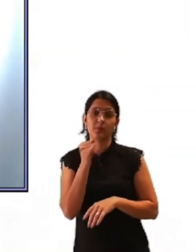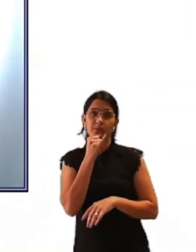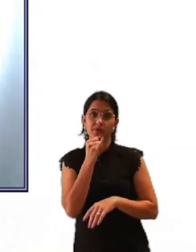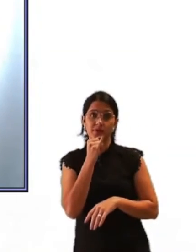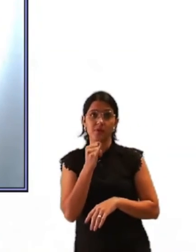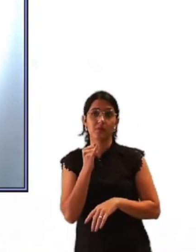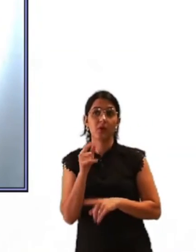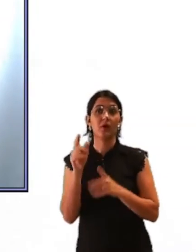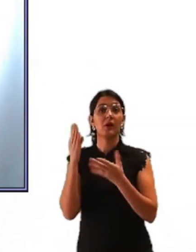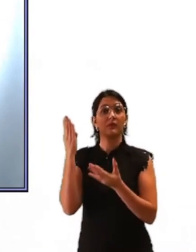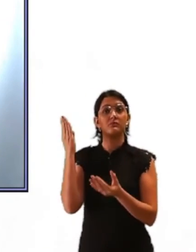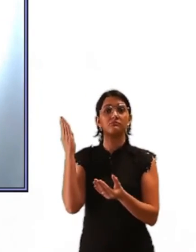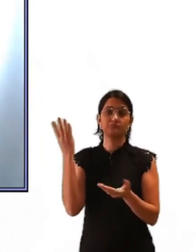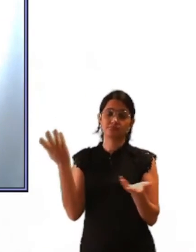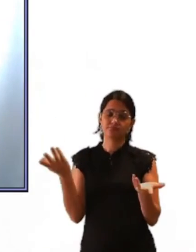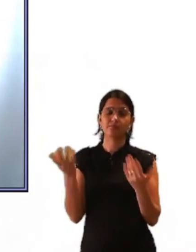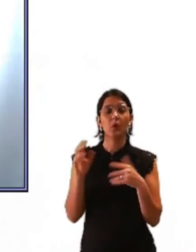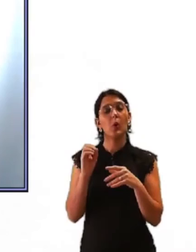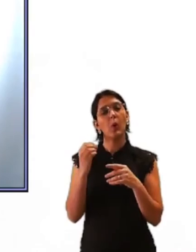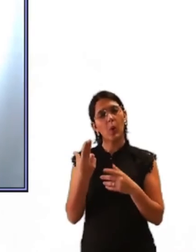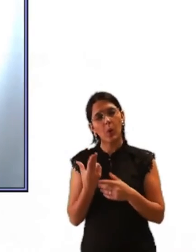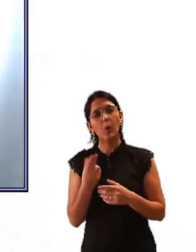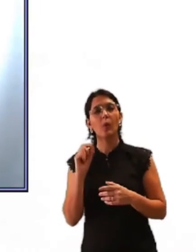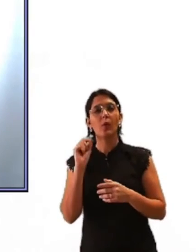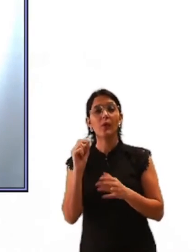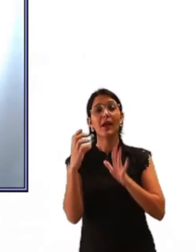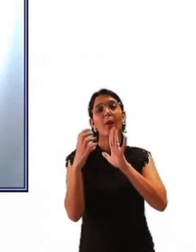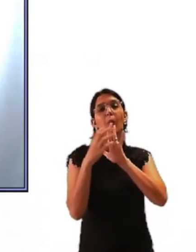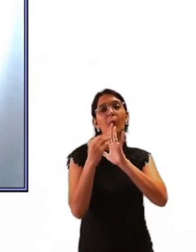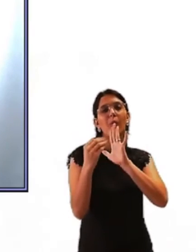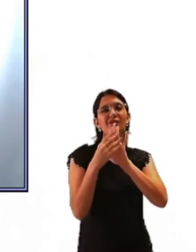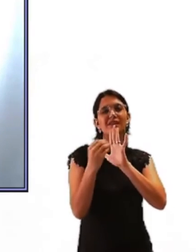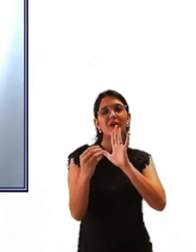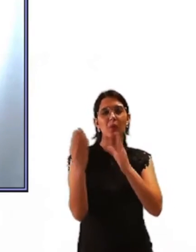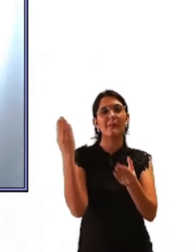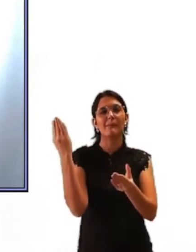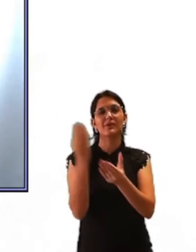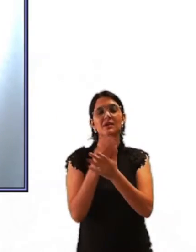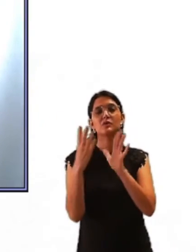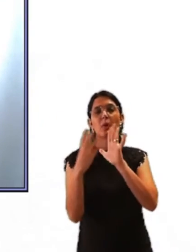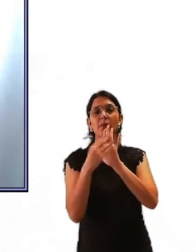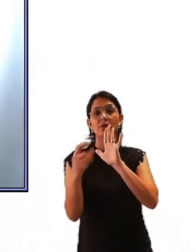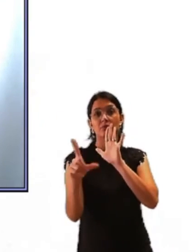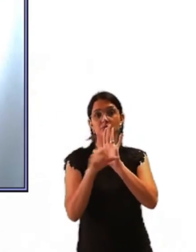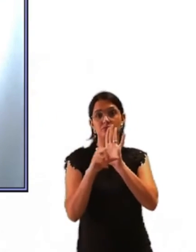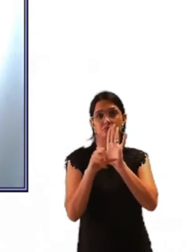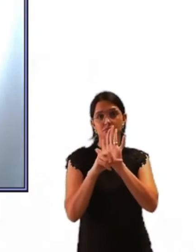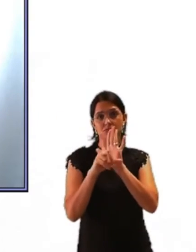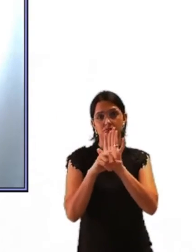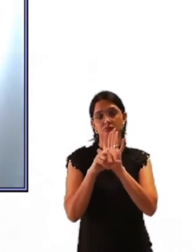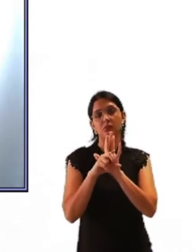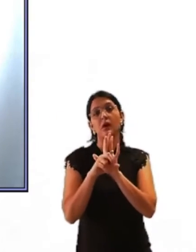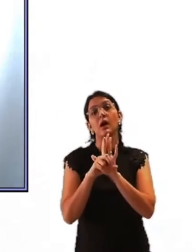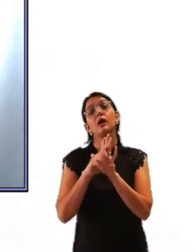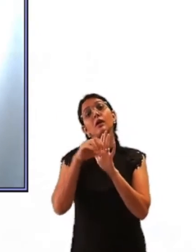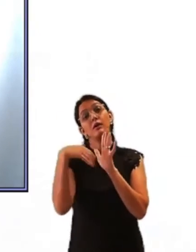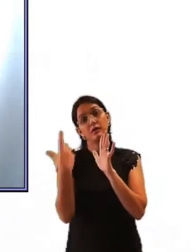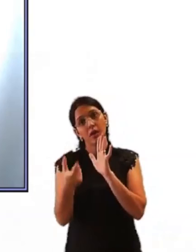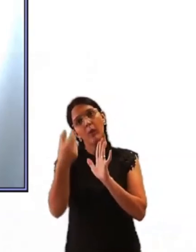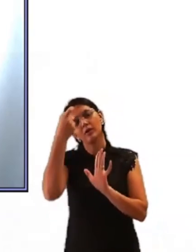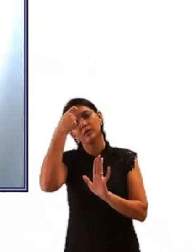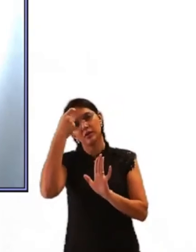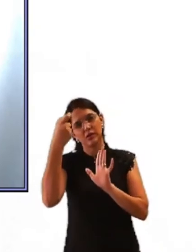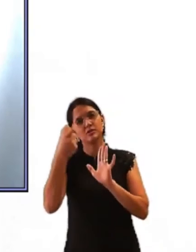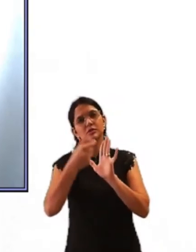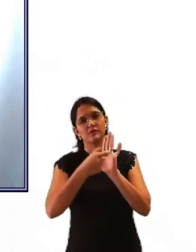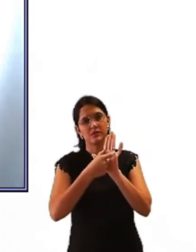ou predominantemente, melhor dizendo, um modelo legalista, a inteligência artificial, e logicamente, né, ou fazendo um